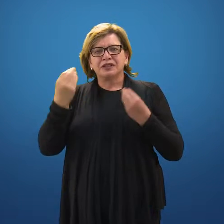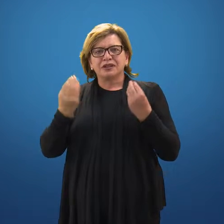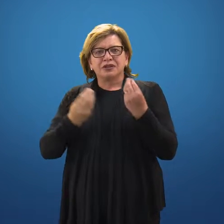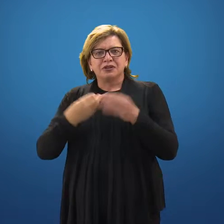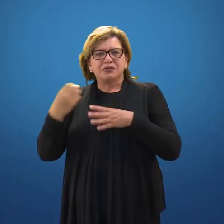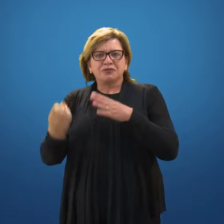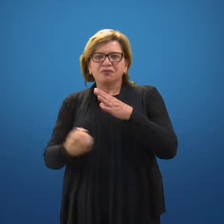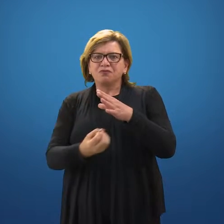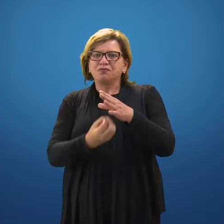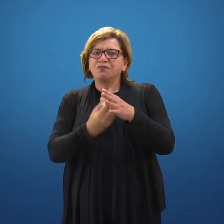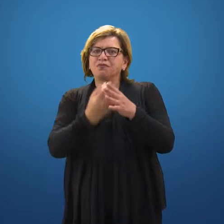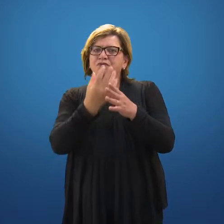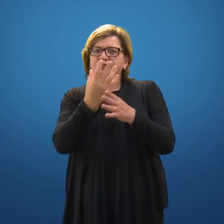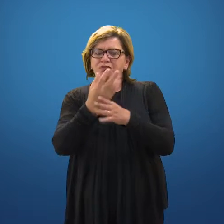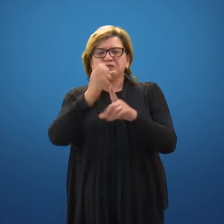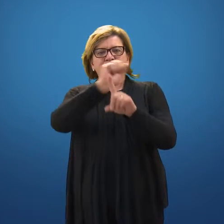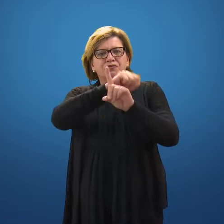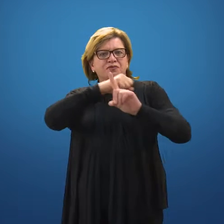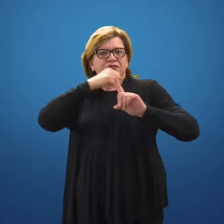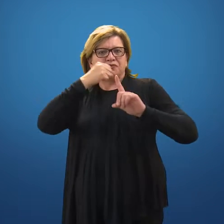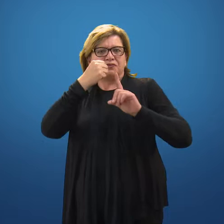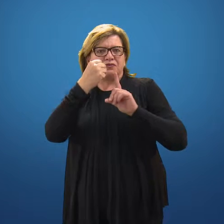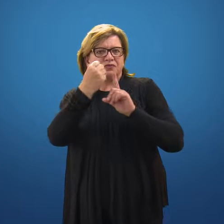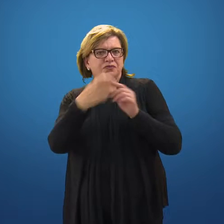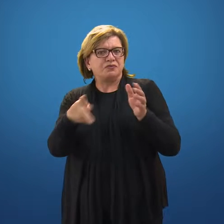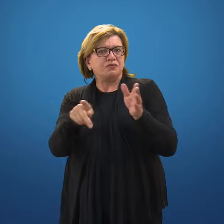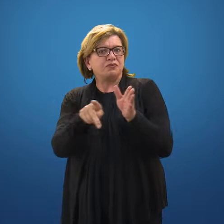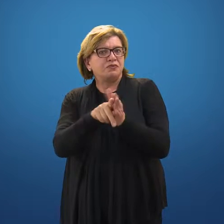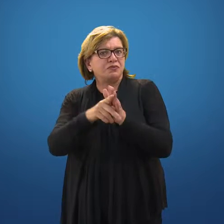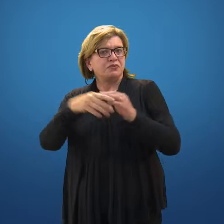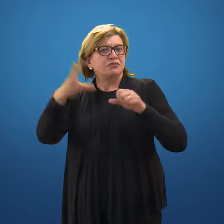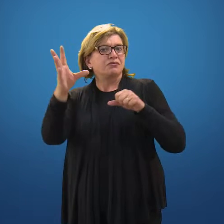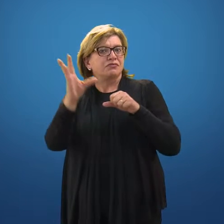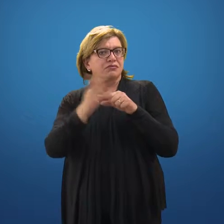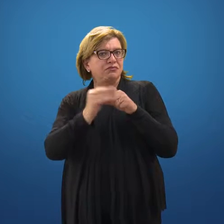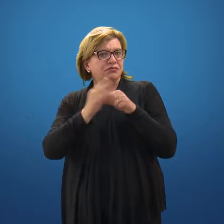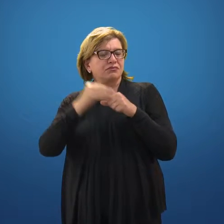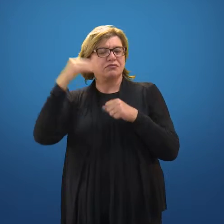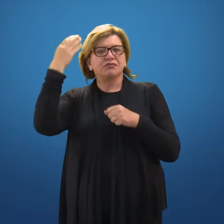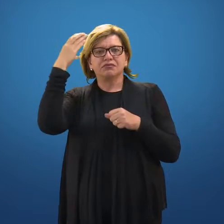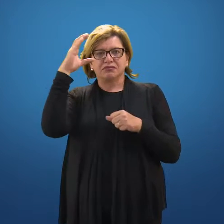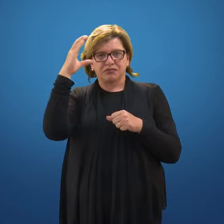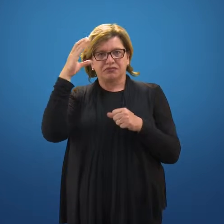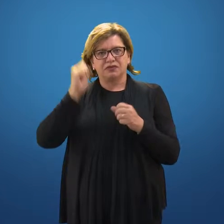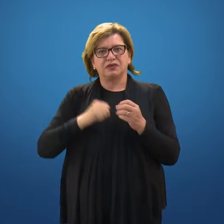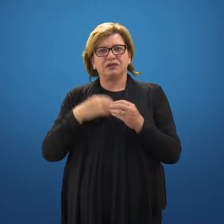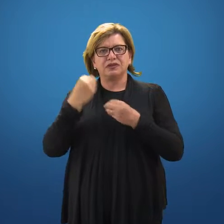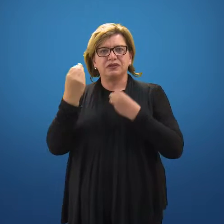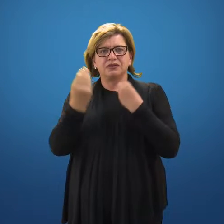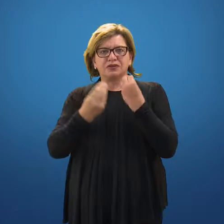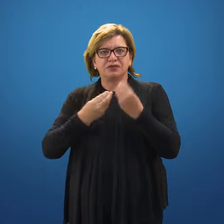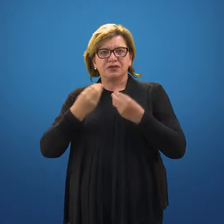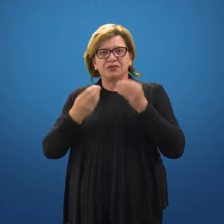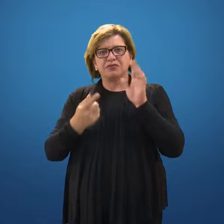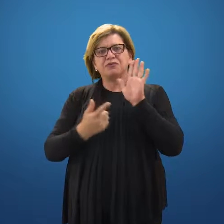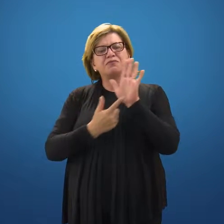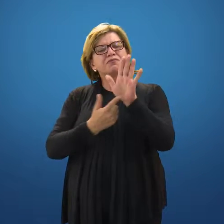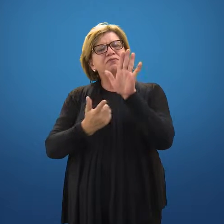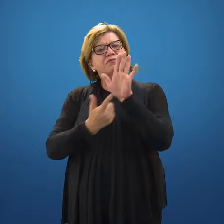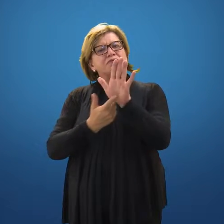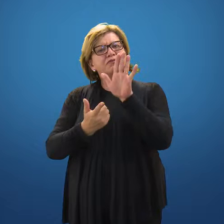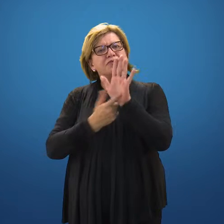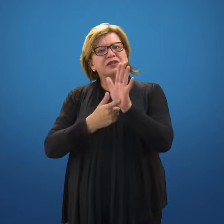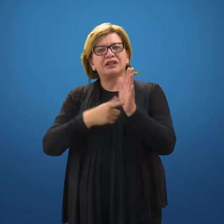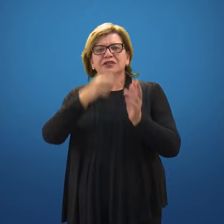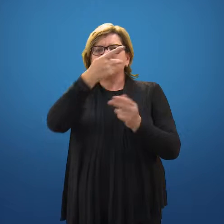na origem da sociologia enquanto um campo do conhecimento científico. Vamos identificar